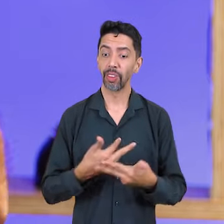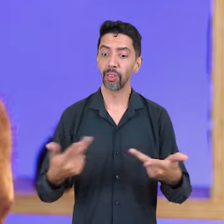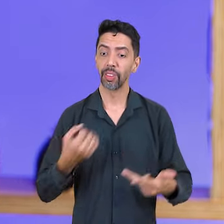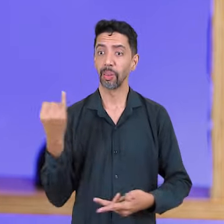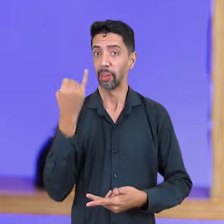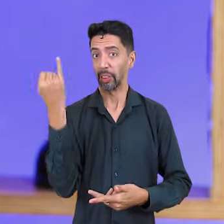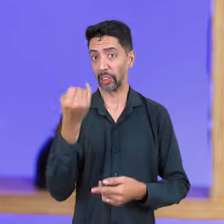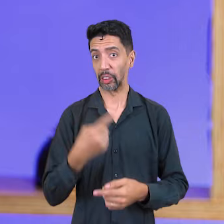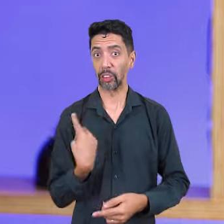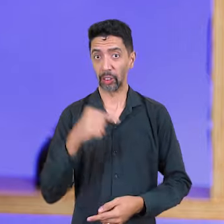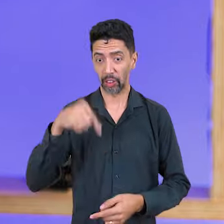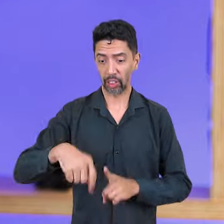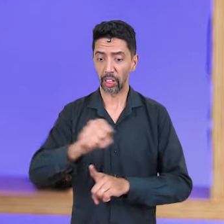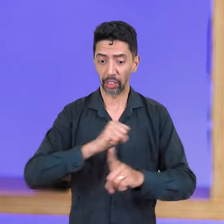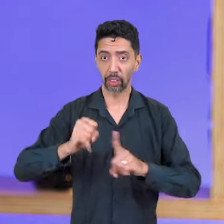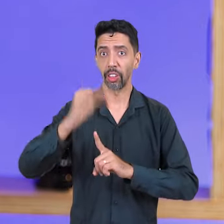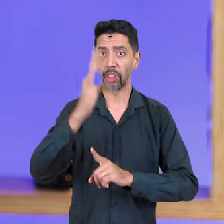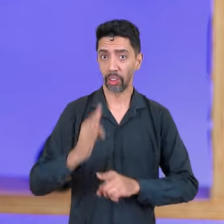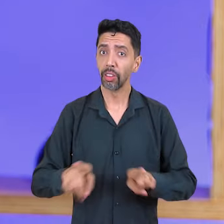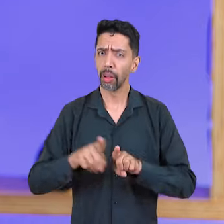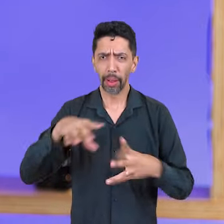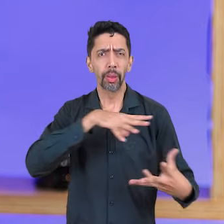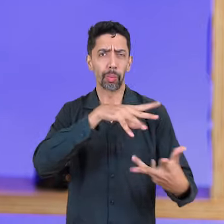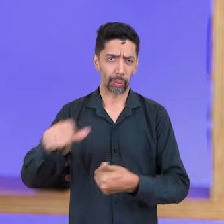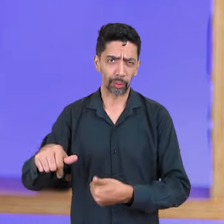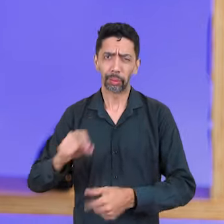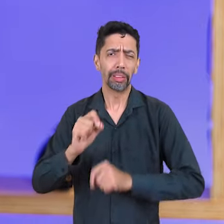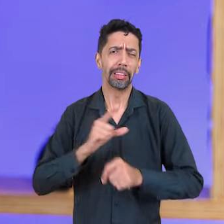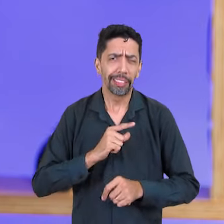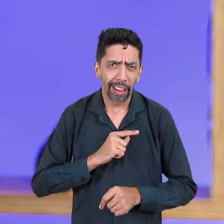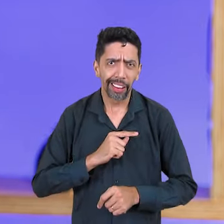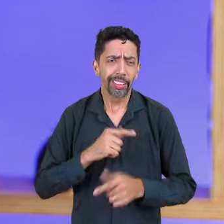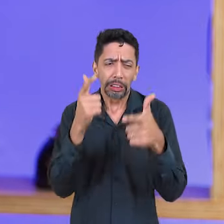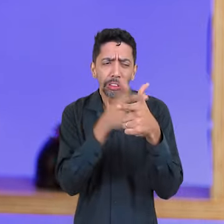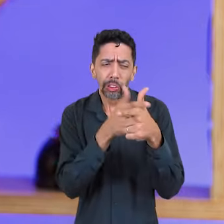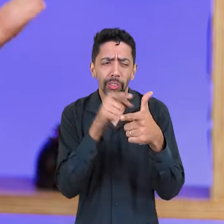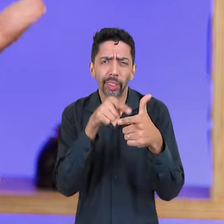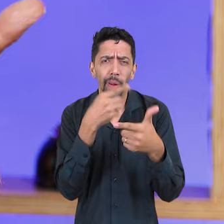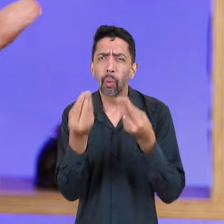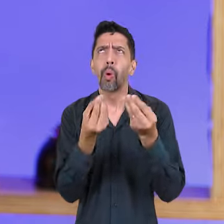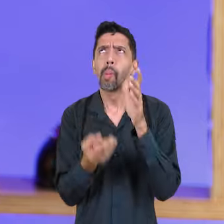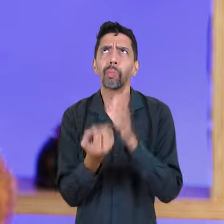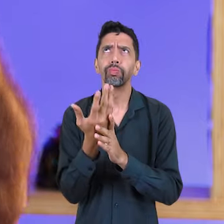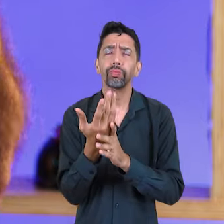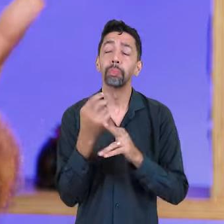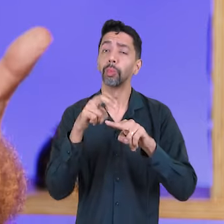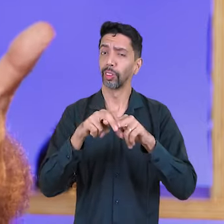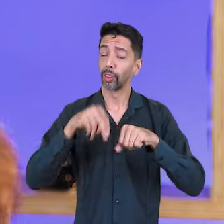mundial. Dívidas provém da onde? Provém do crédito. O que é o crédito? É onde a gente tem